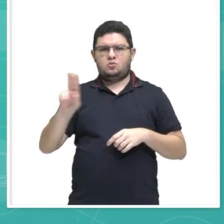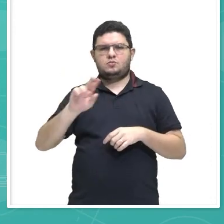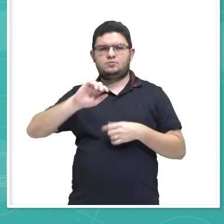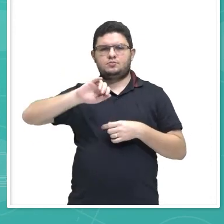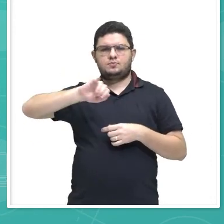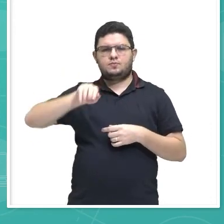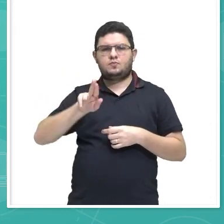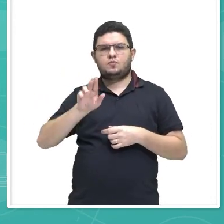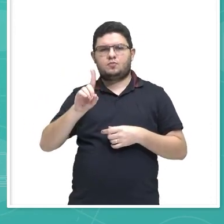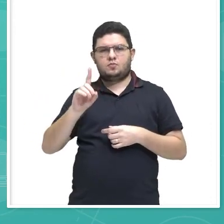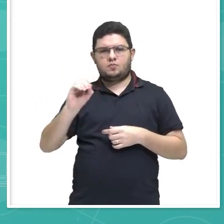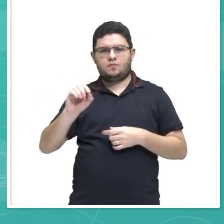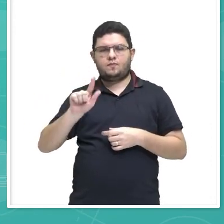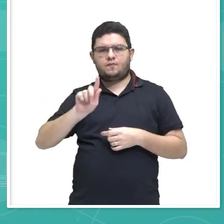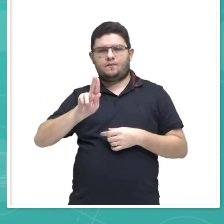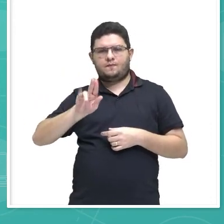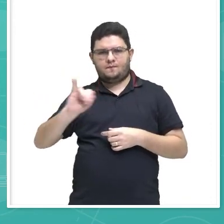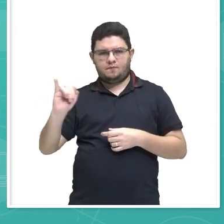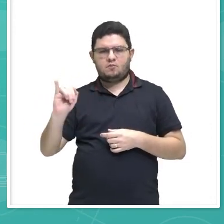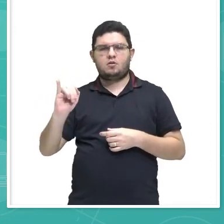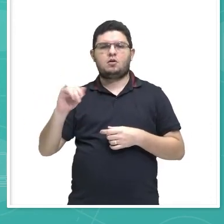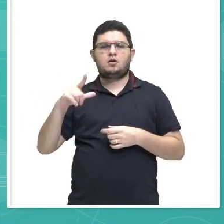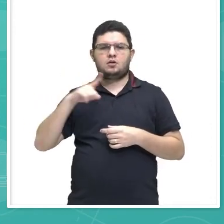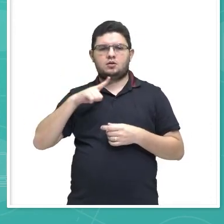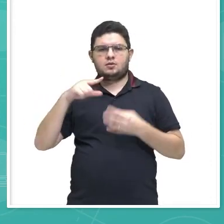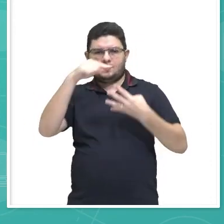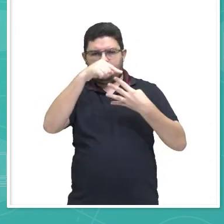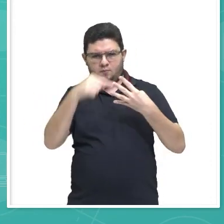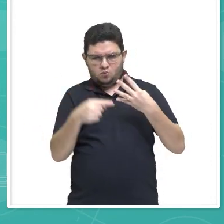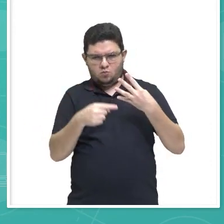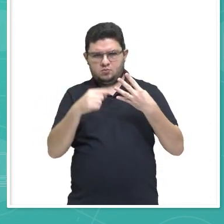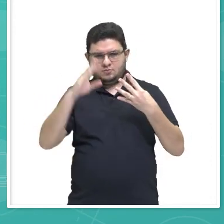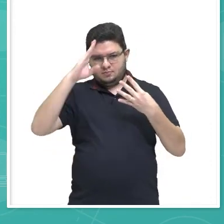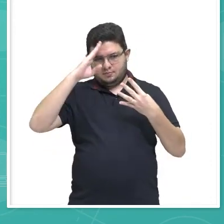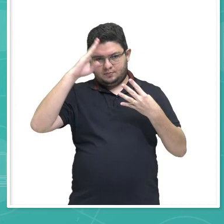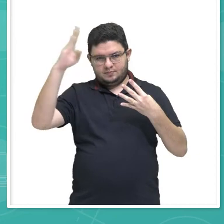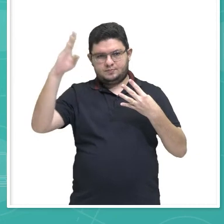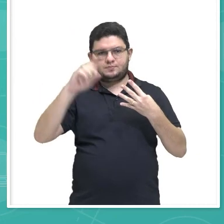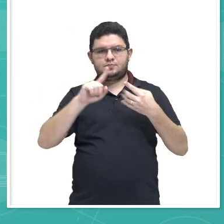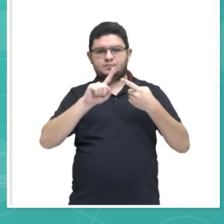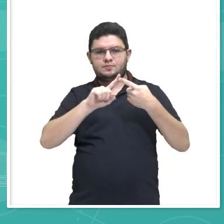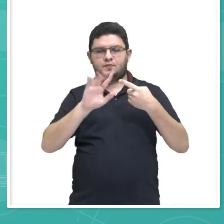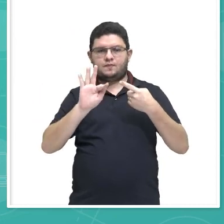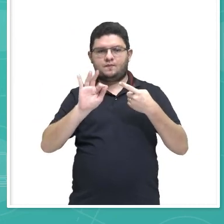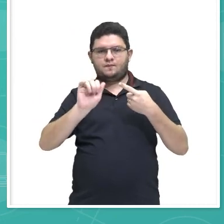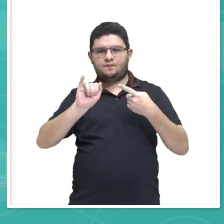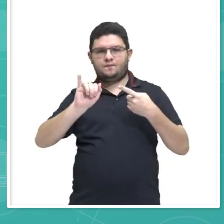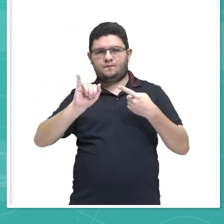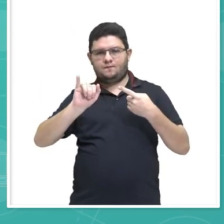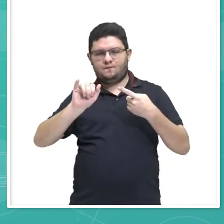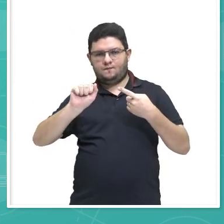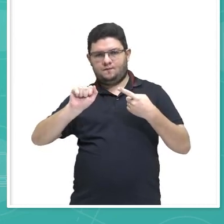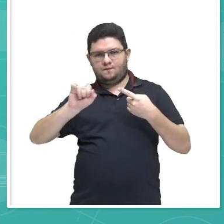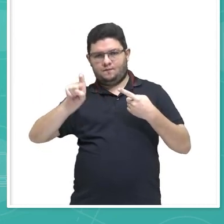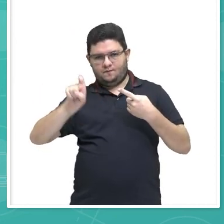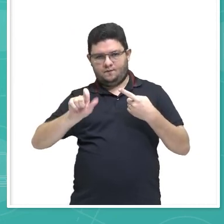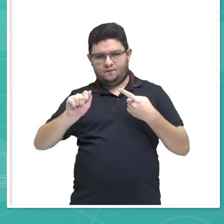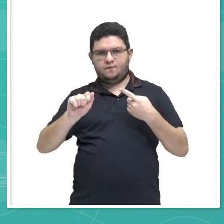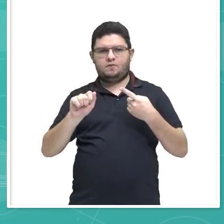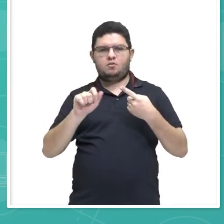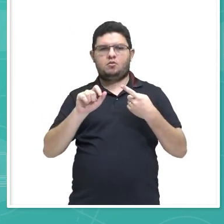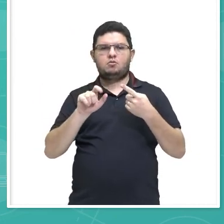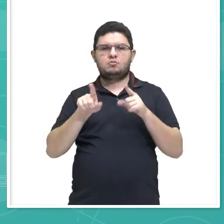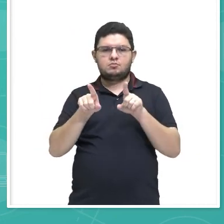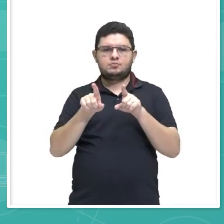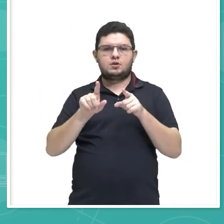judogi. O judogi é composto por 4 partes. A faixa, denominada obi, acompanhado do